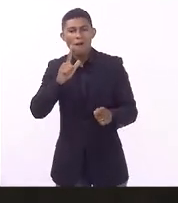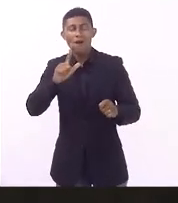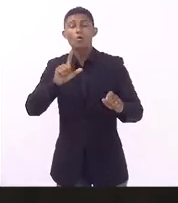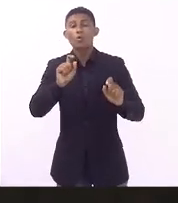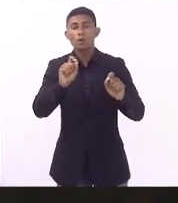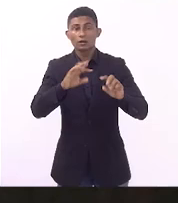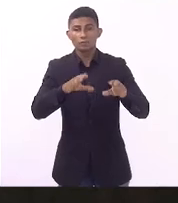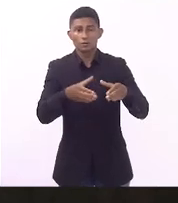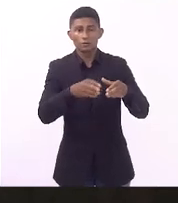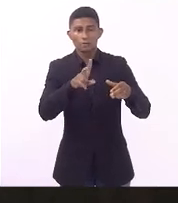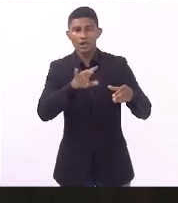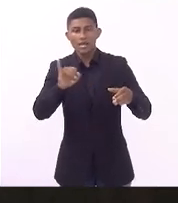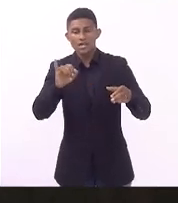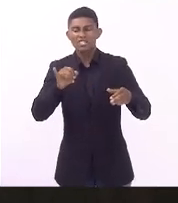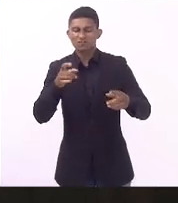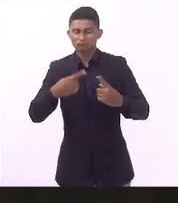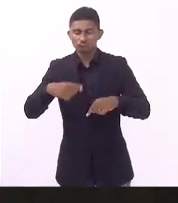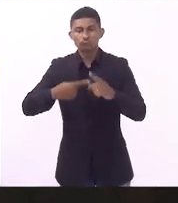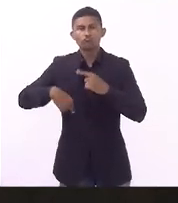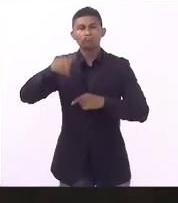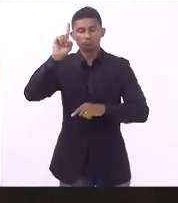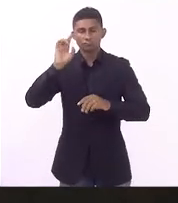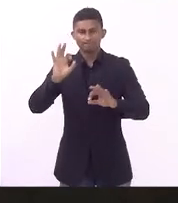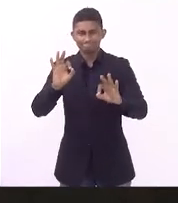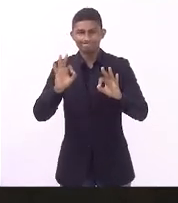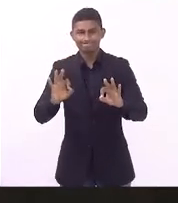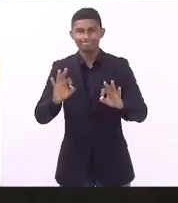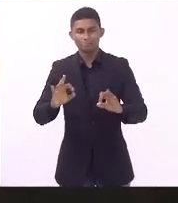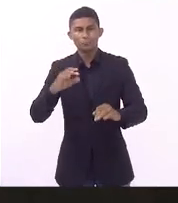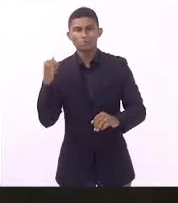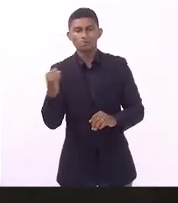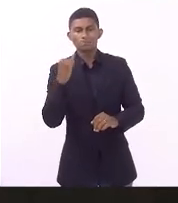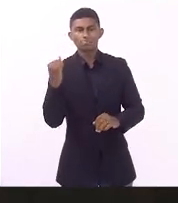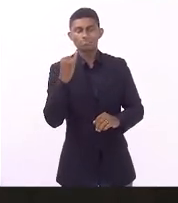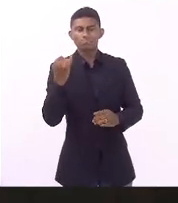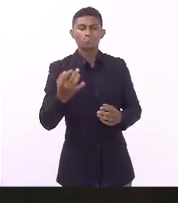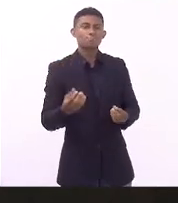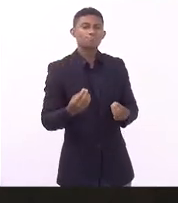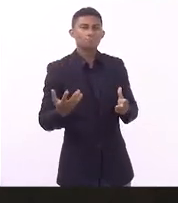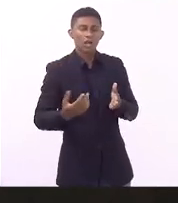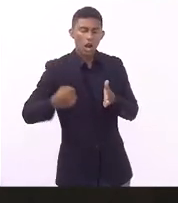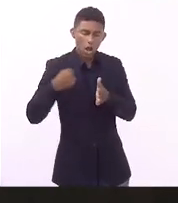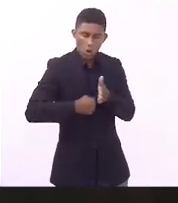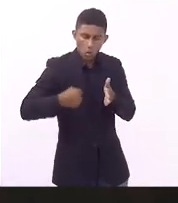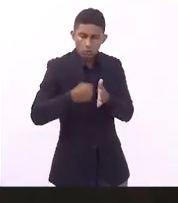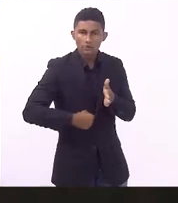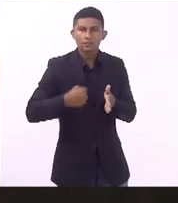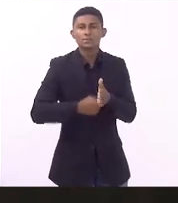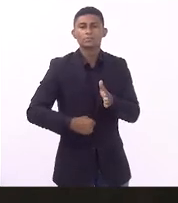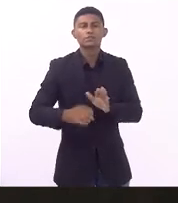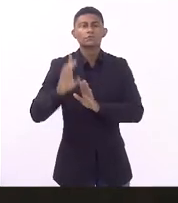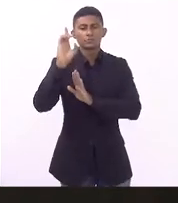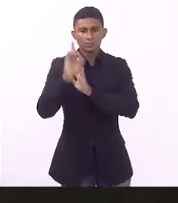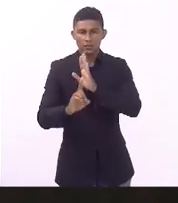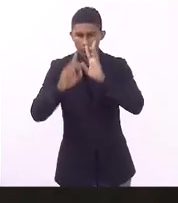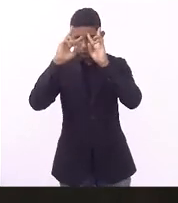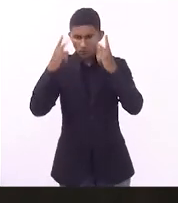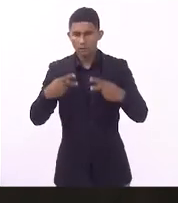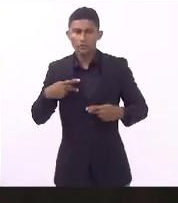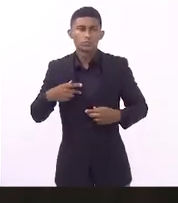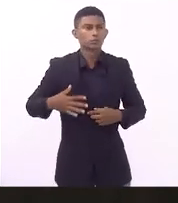momentos, os seus momentos mais significativos, mais importantes na luta pelos direitos humanos, pela liberdade de